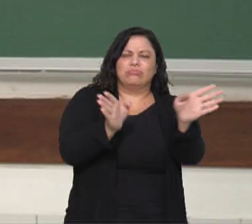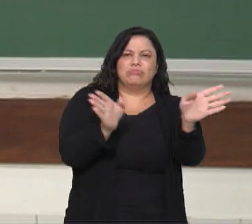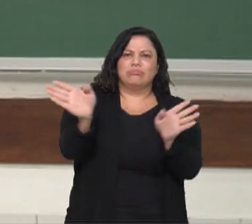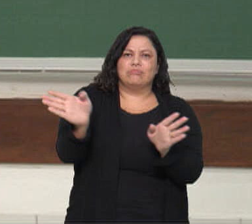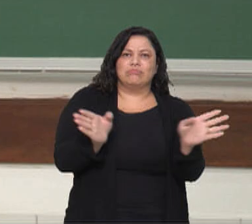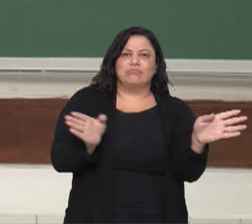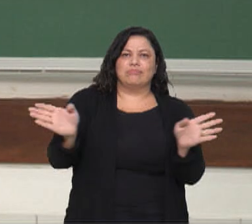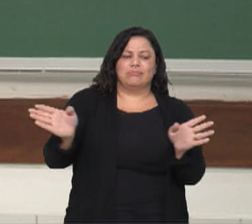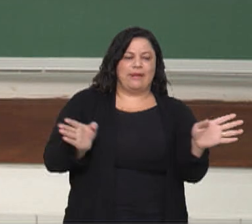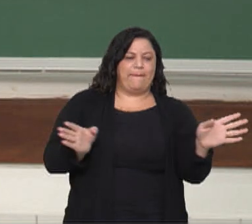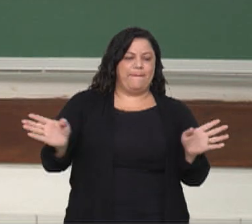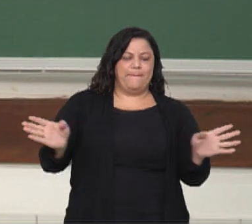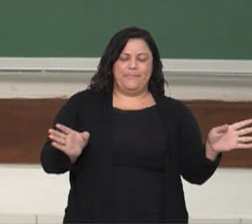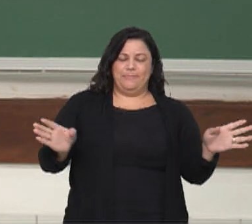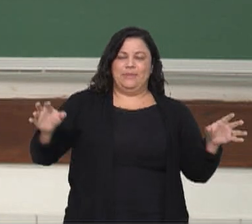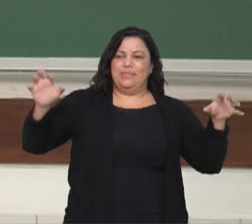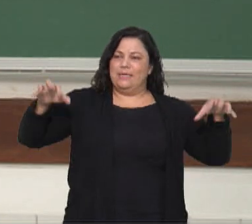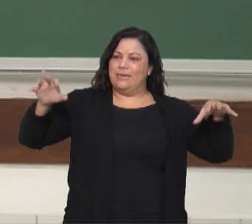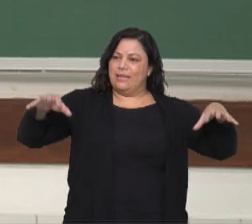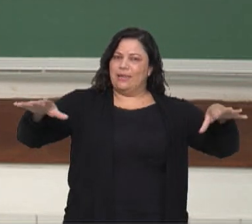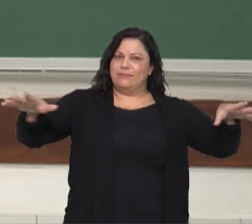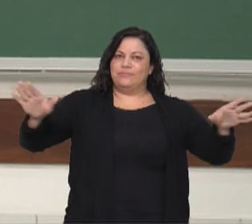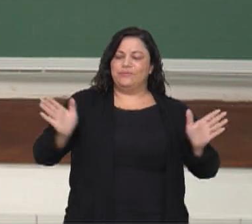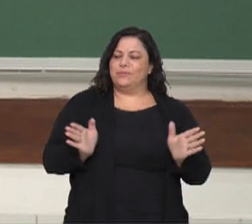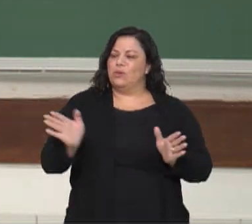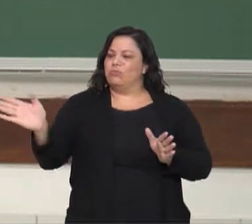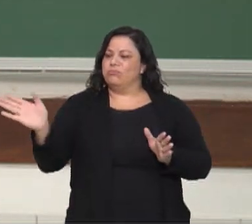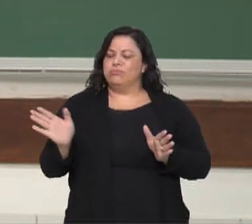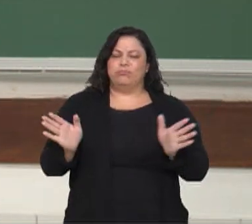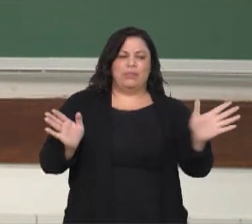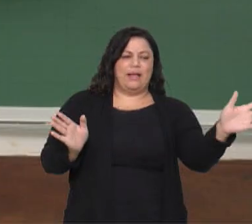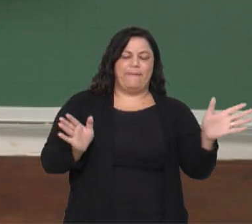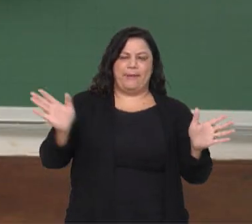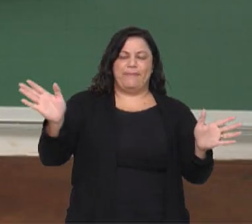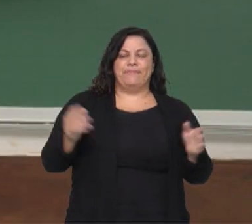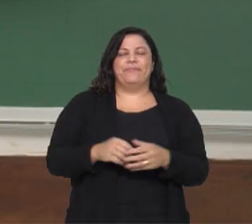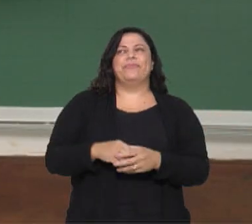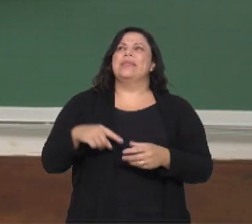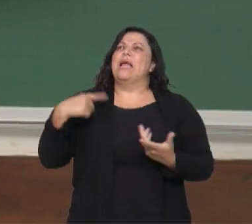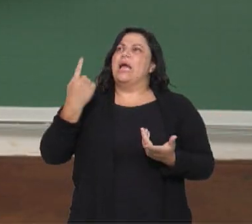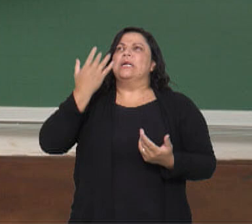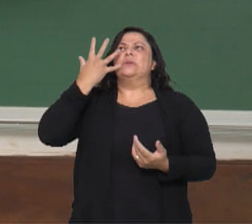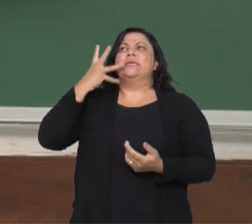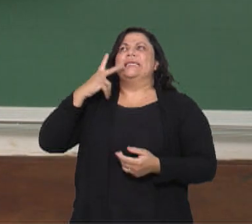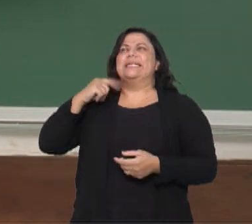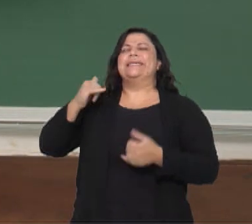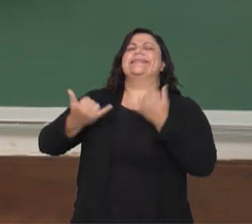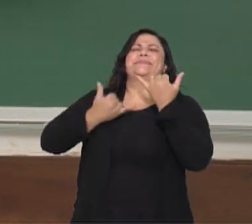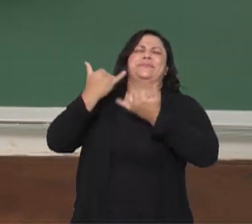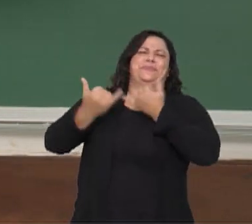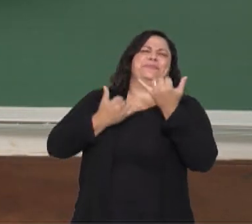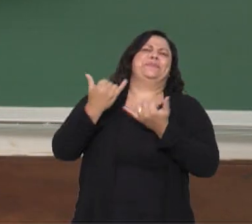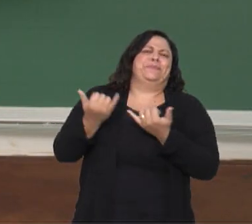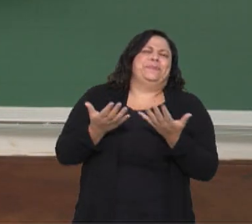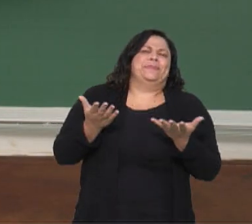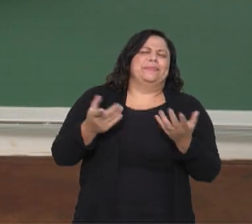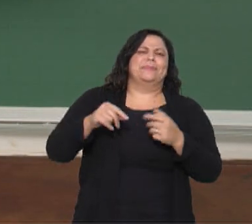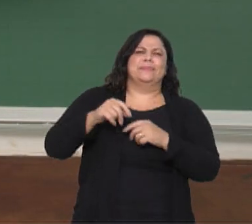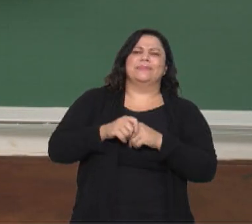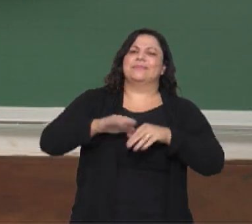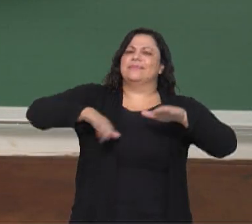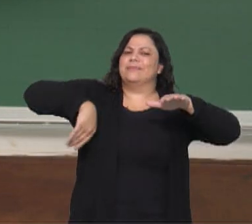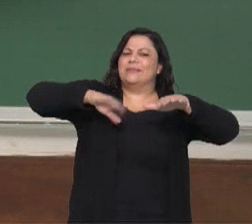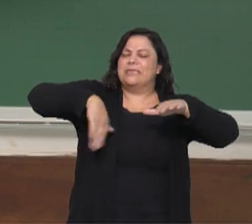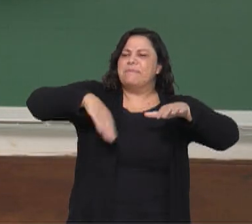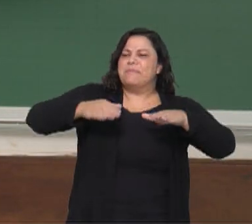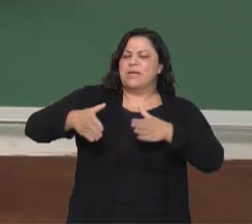quando chovia água. Isso aí chama-se canal de irrigação. A gente, quando era pequeno, brincava muito disso, né? Enchia ali na praia, enchia uma água